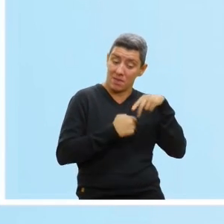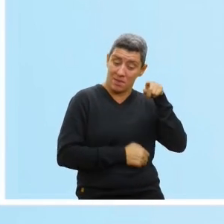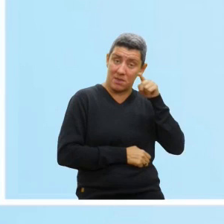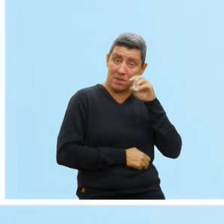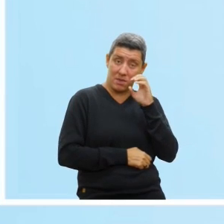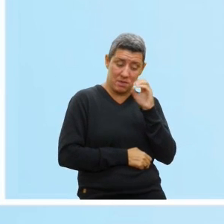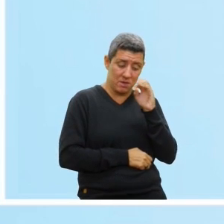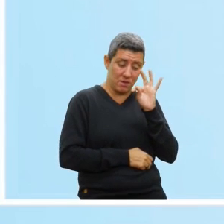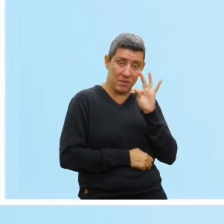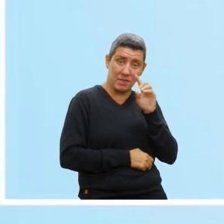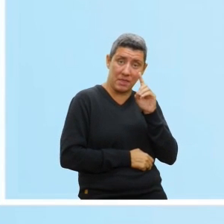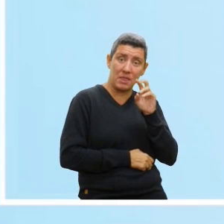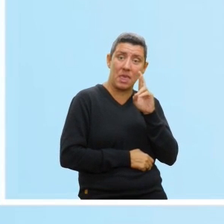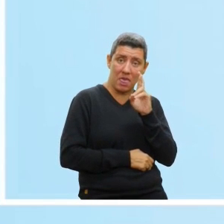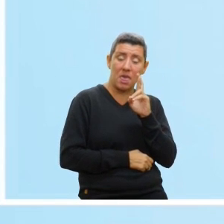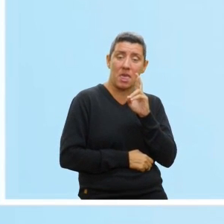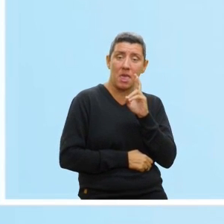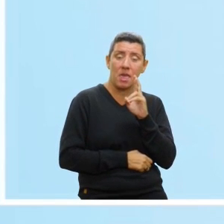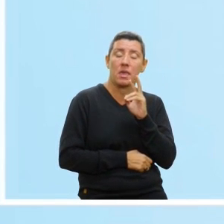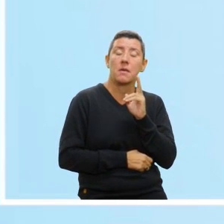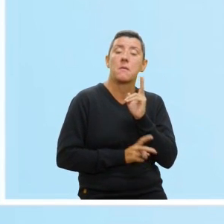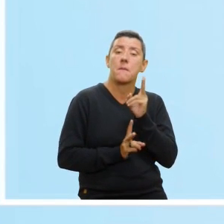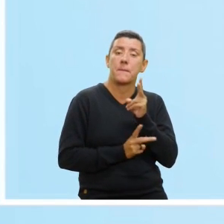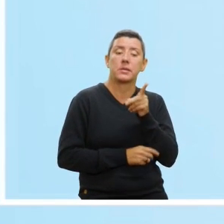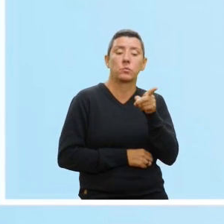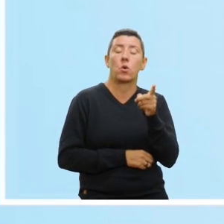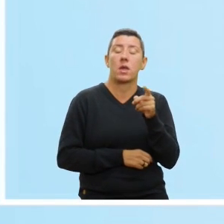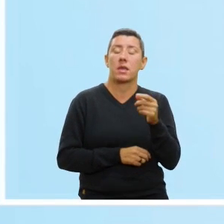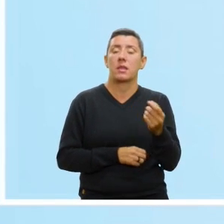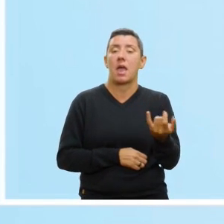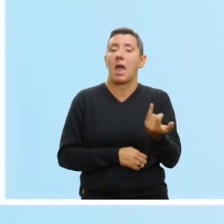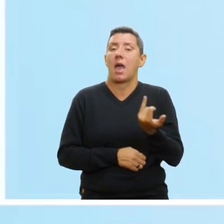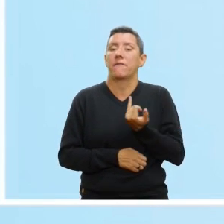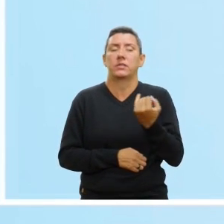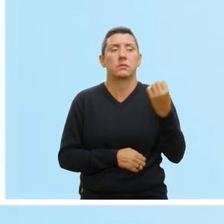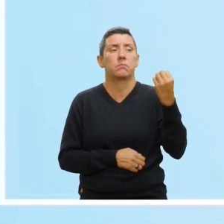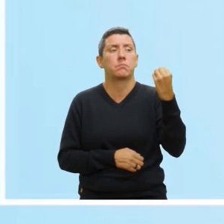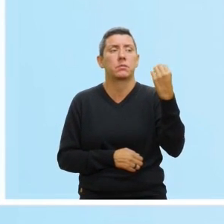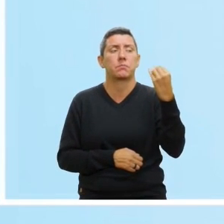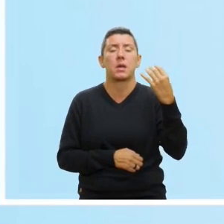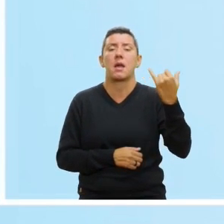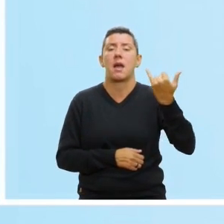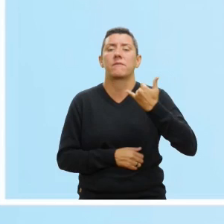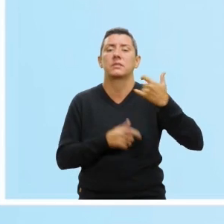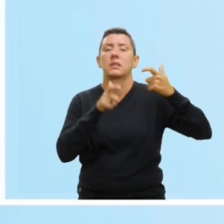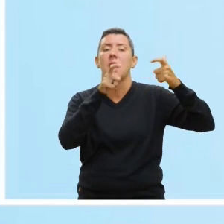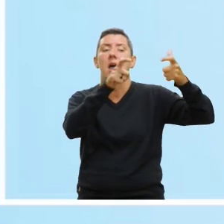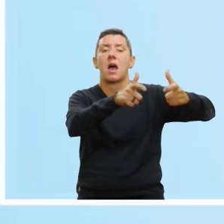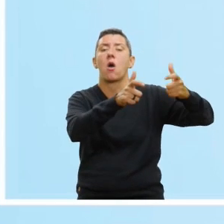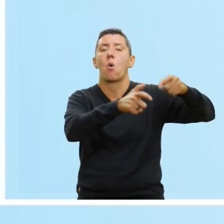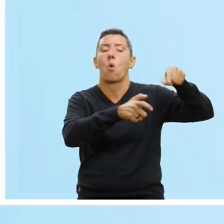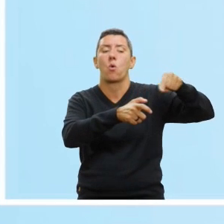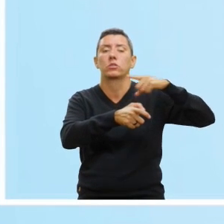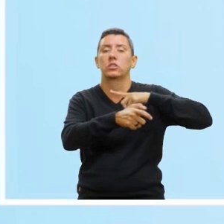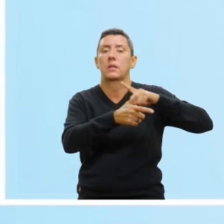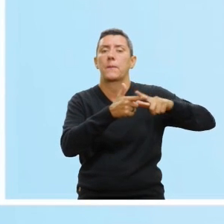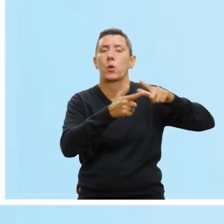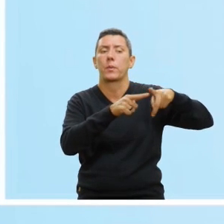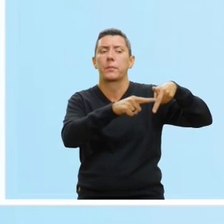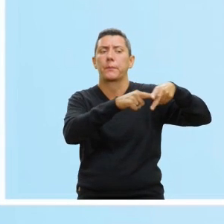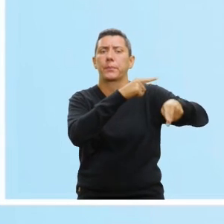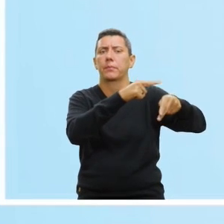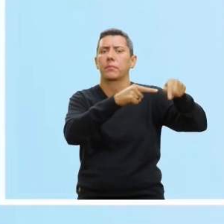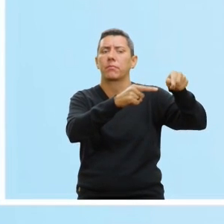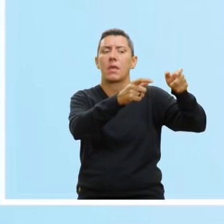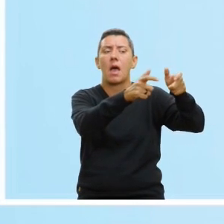esse ponto de rompimento da fibra, existe uma reflexão, esse sinal retorna e o OTDR ele